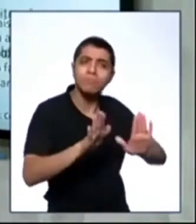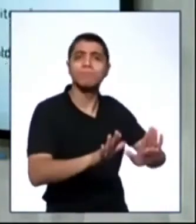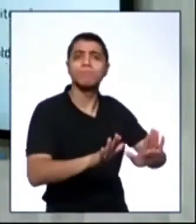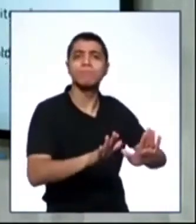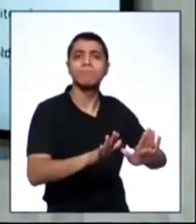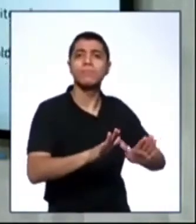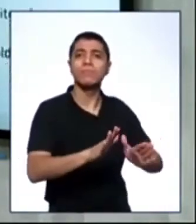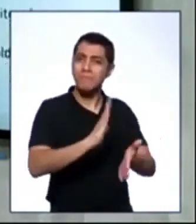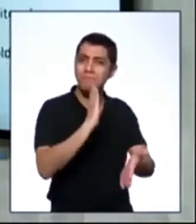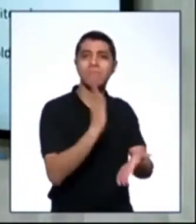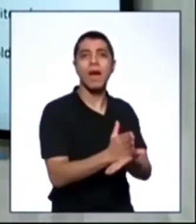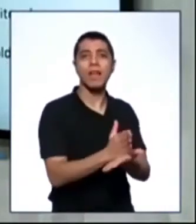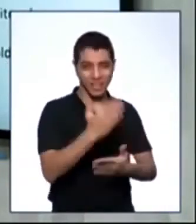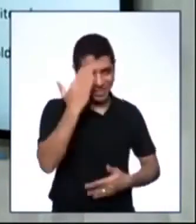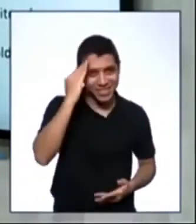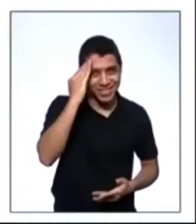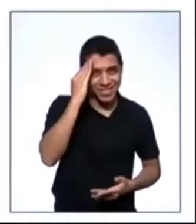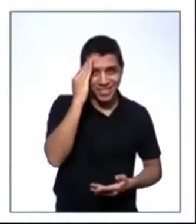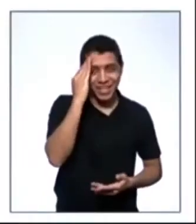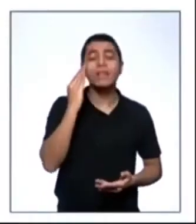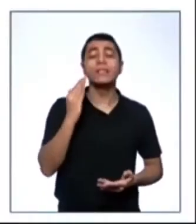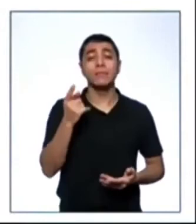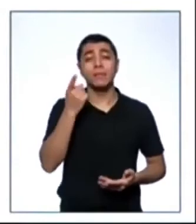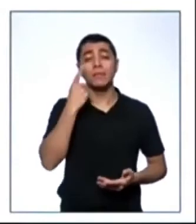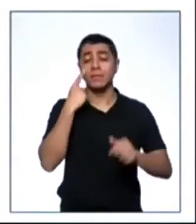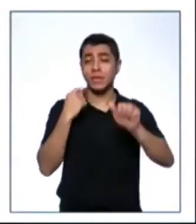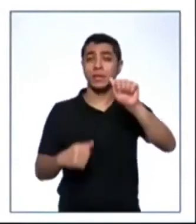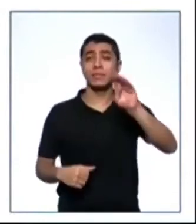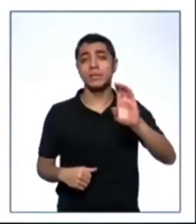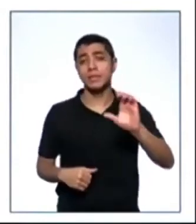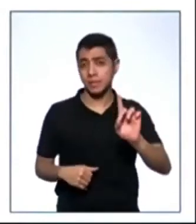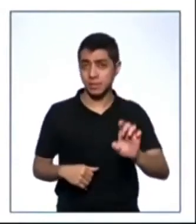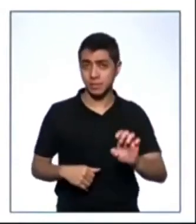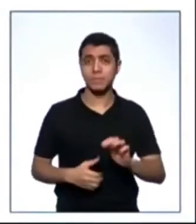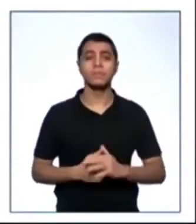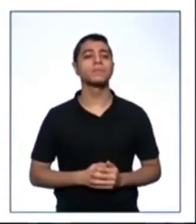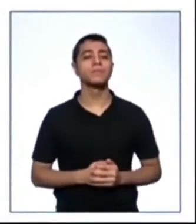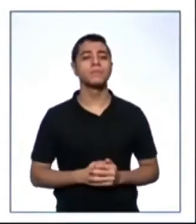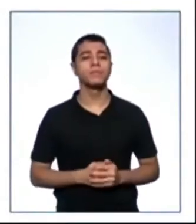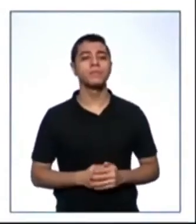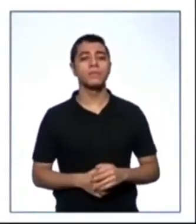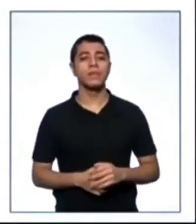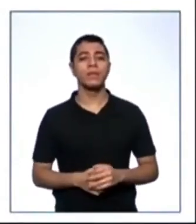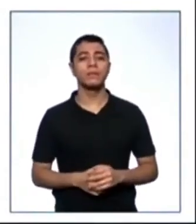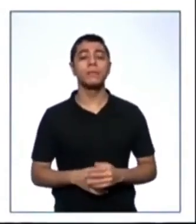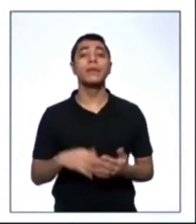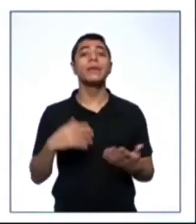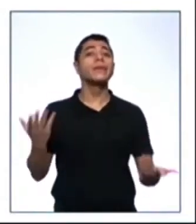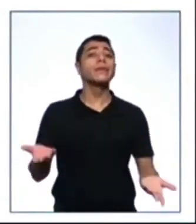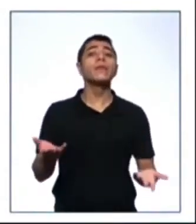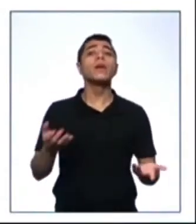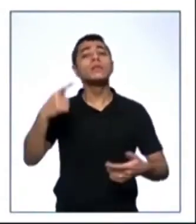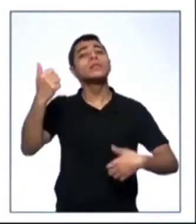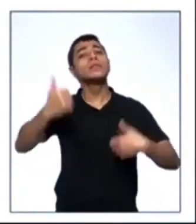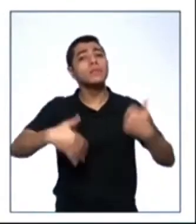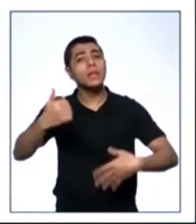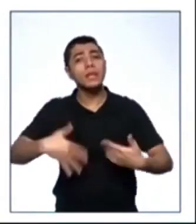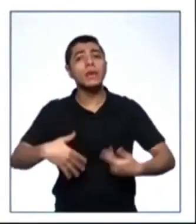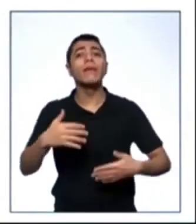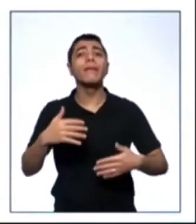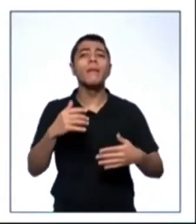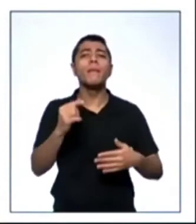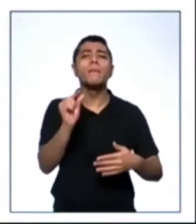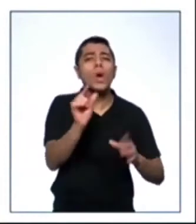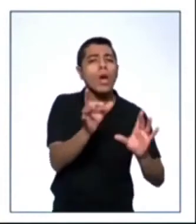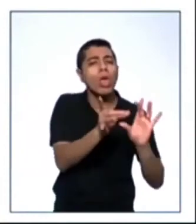uma olhada aqui, vamos ler as alternativas. O ponto de convergência, ou seja, o ponto de encontro entre as realidades sociopolíticas indicadas no